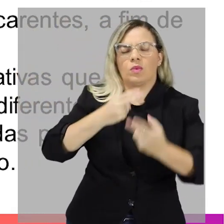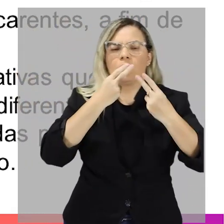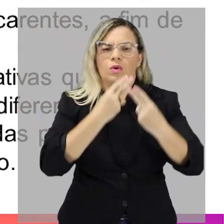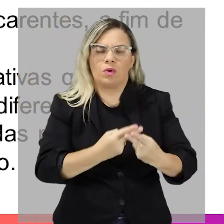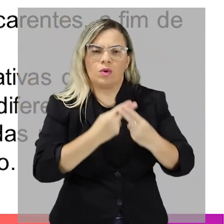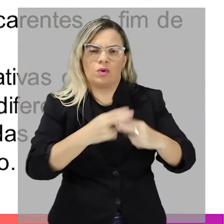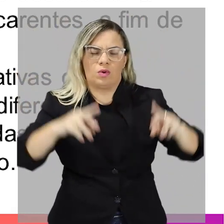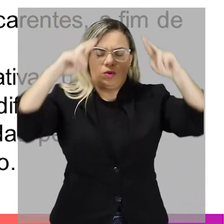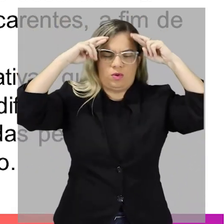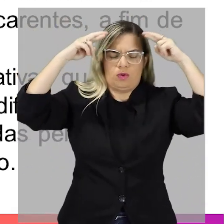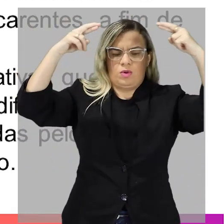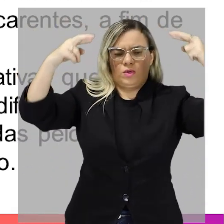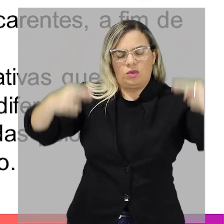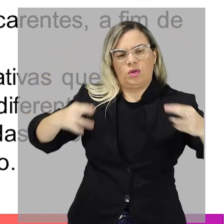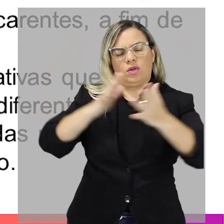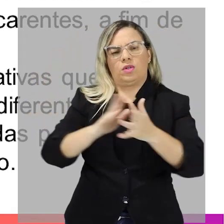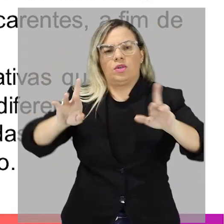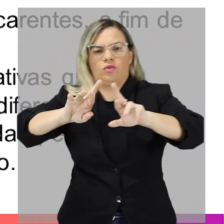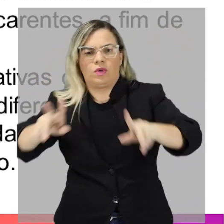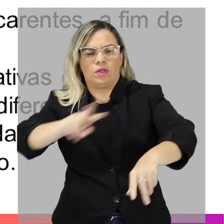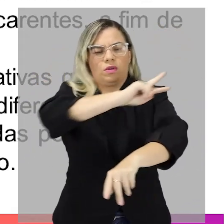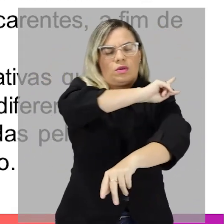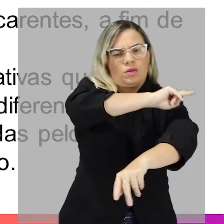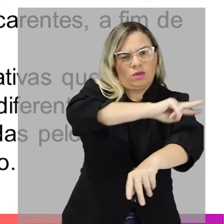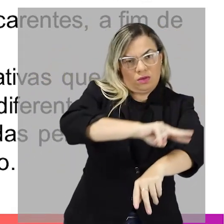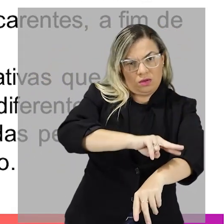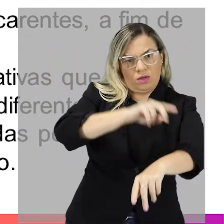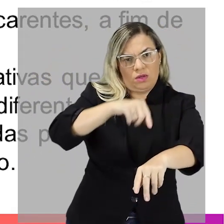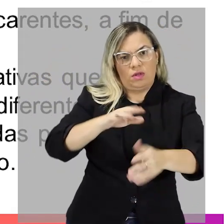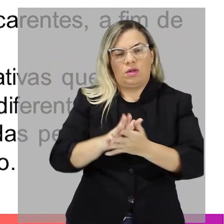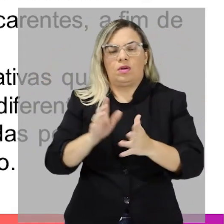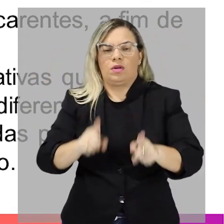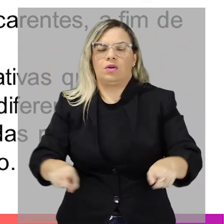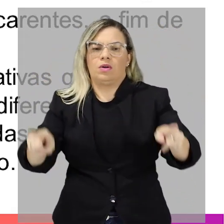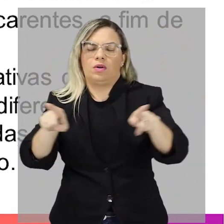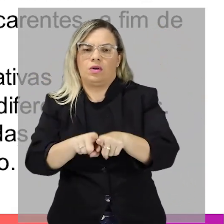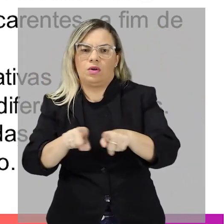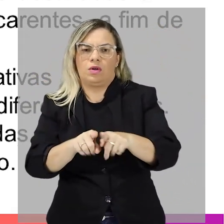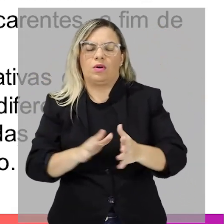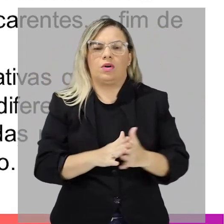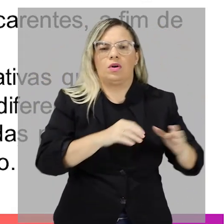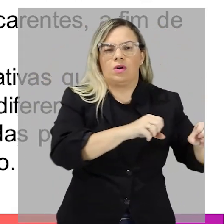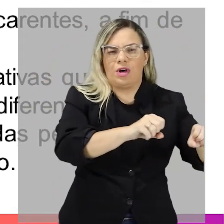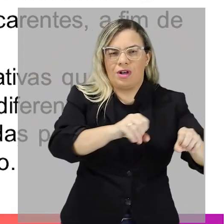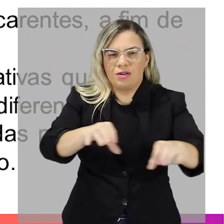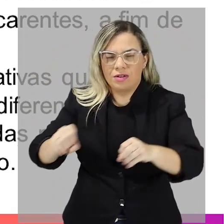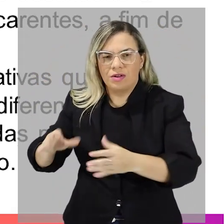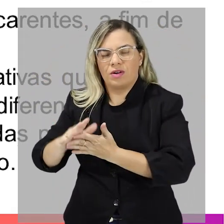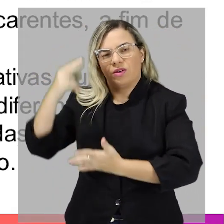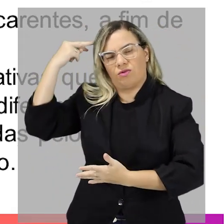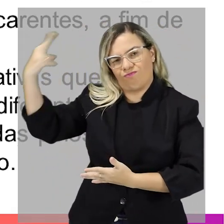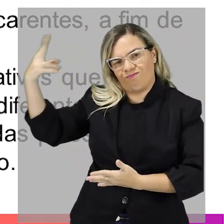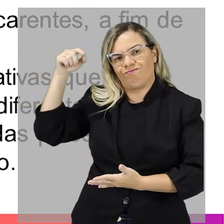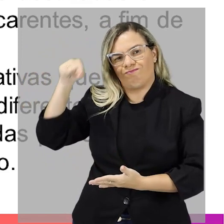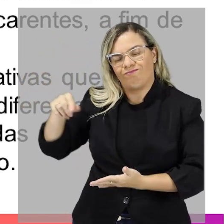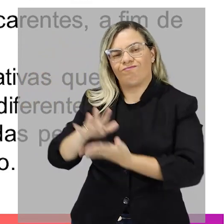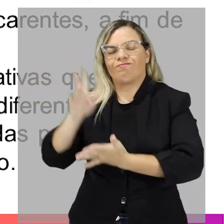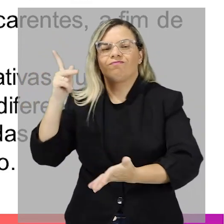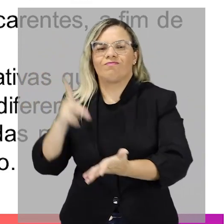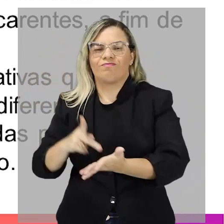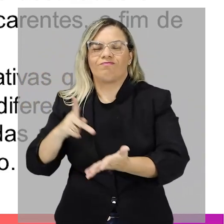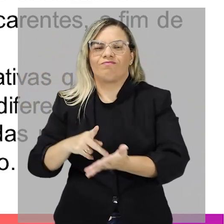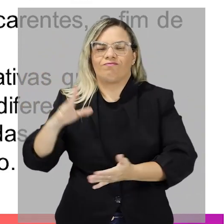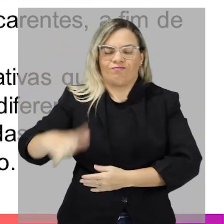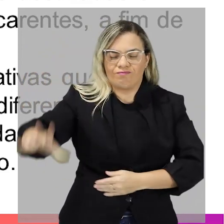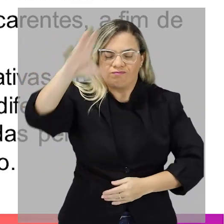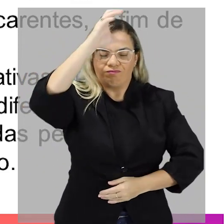tolerância para com as diferentes raças. Com isso, as lições da história serão, de fato,